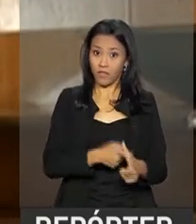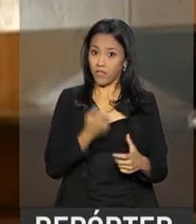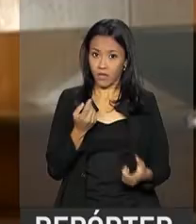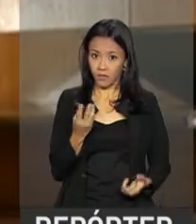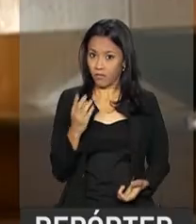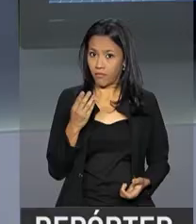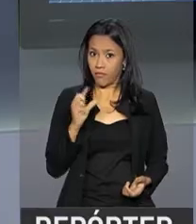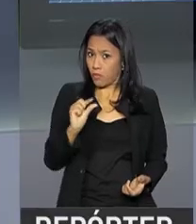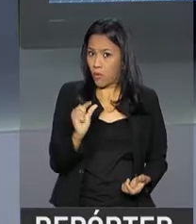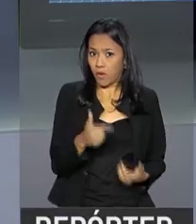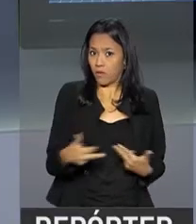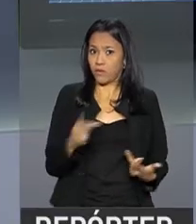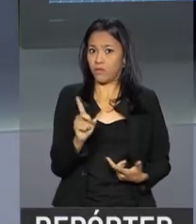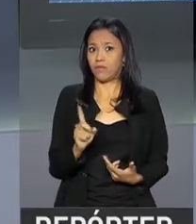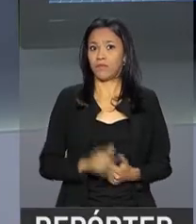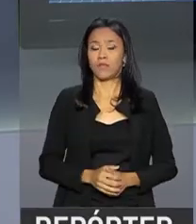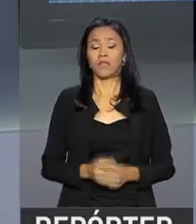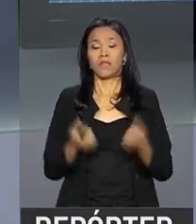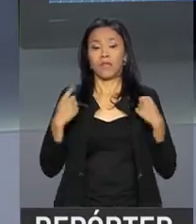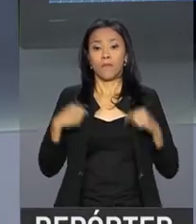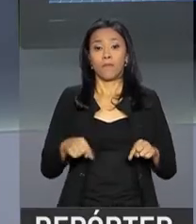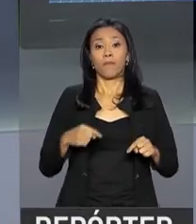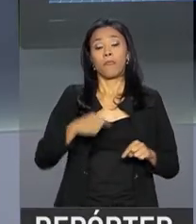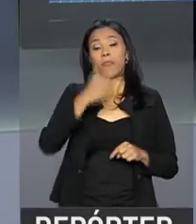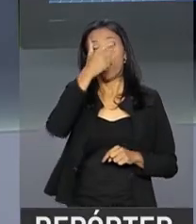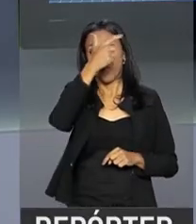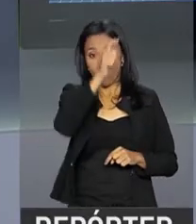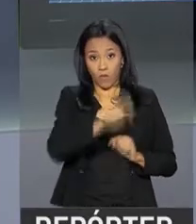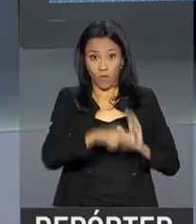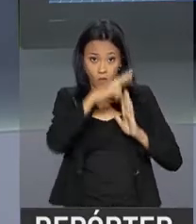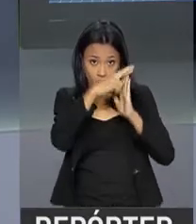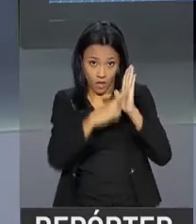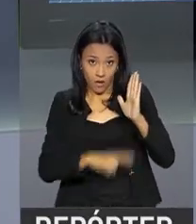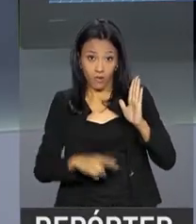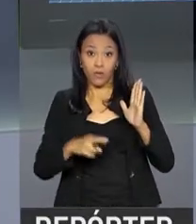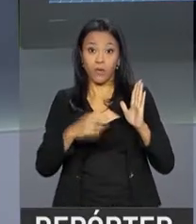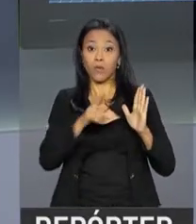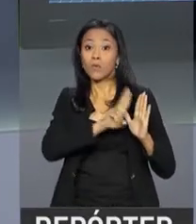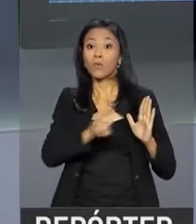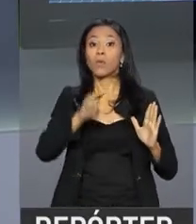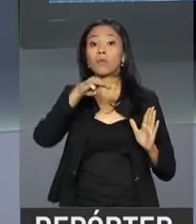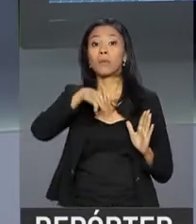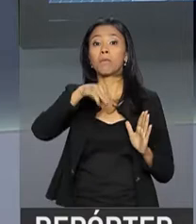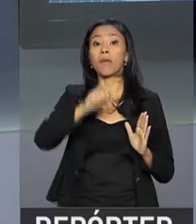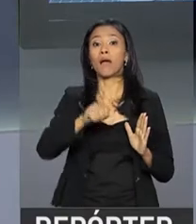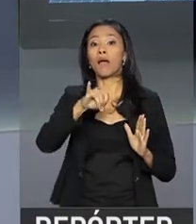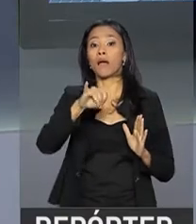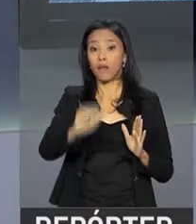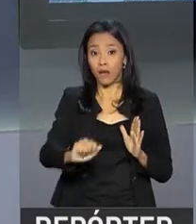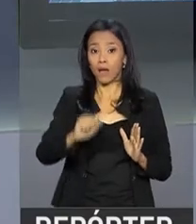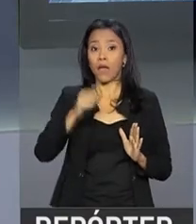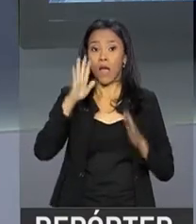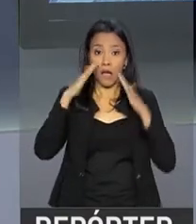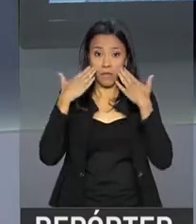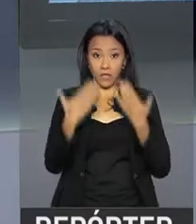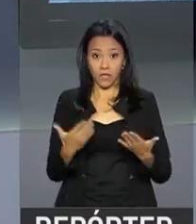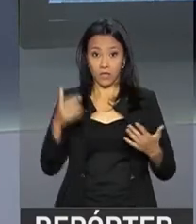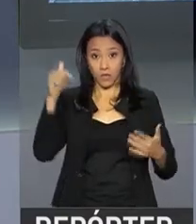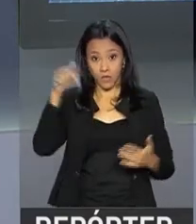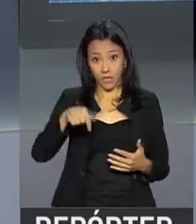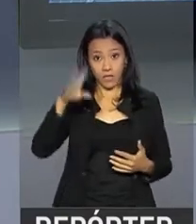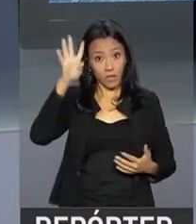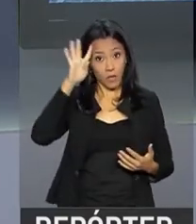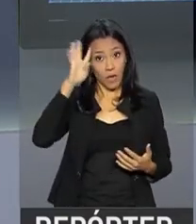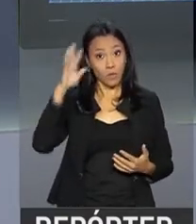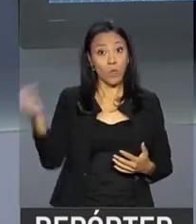coisa o relator da reforma da previdência na câmara deputado arthur maia apresentou nesta quarta feira uma nova versão